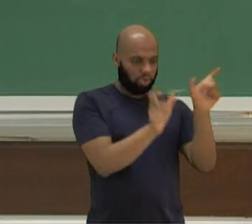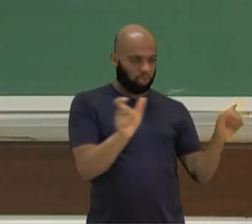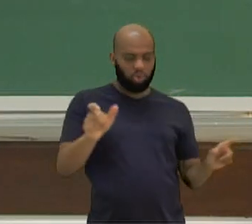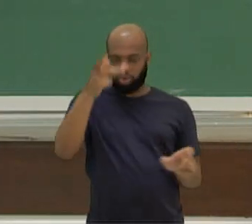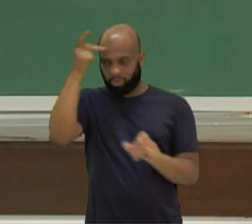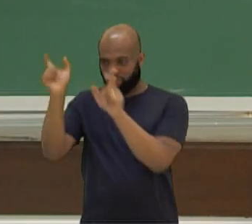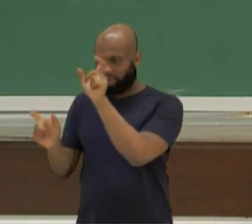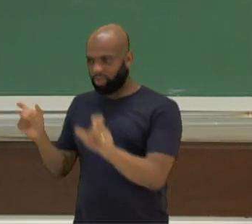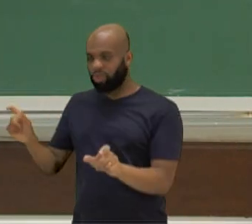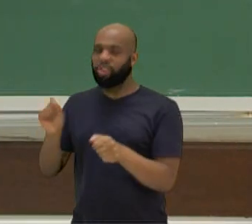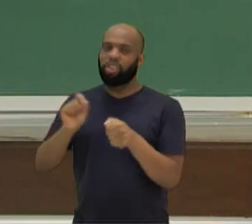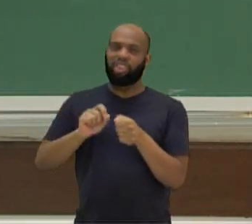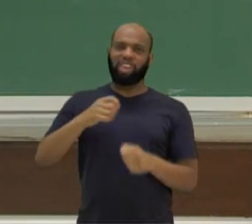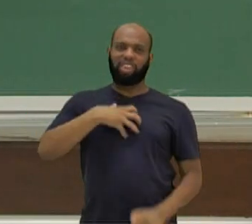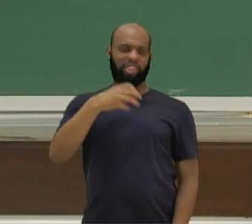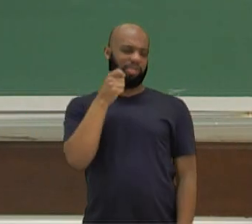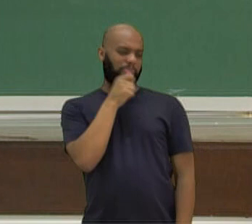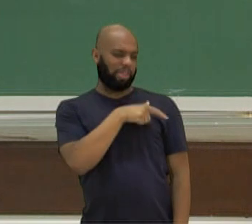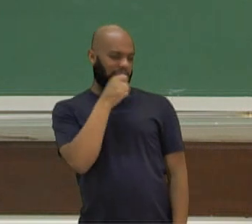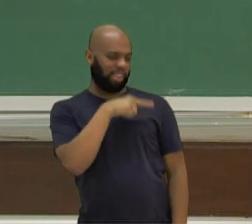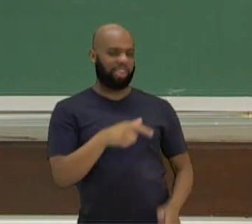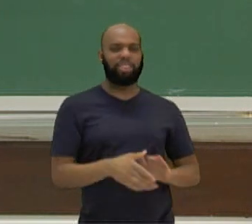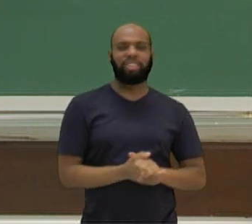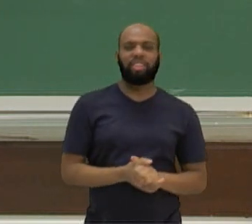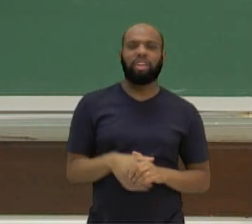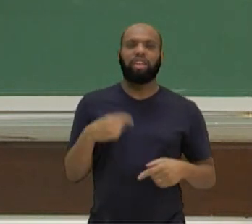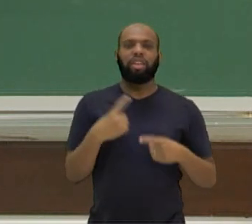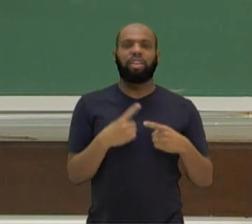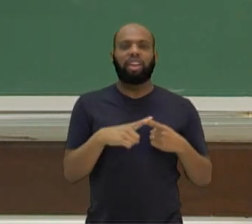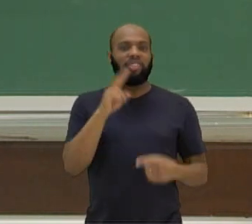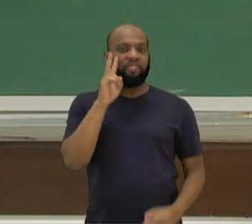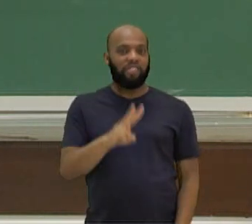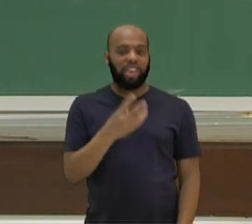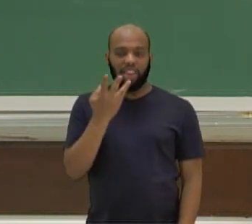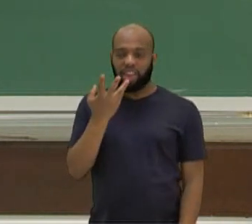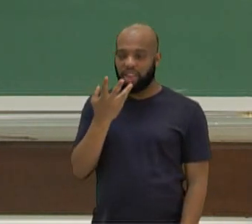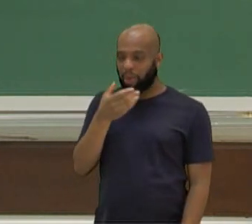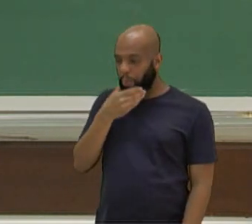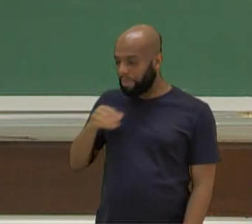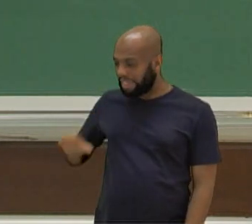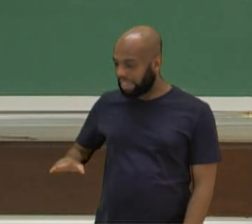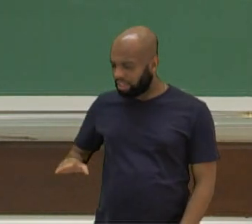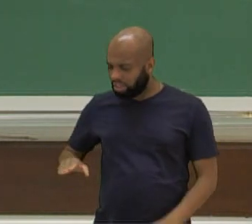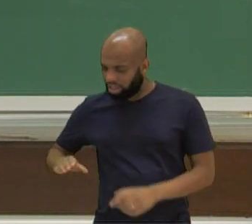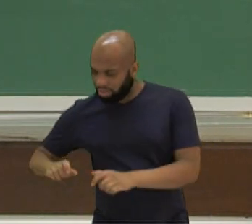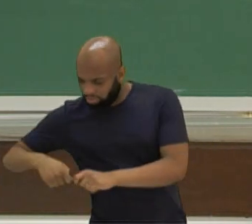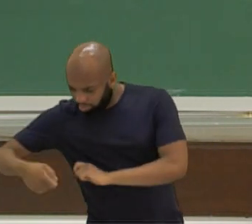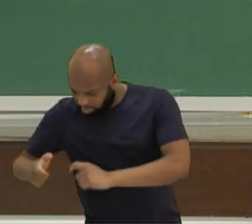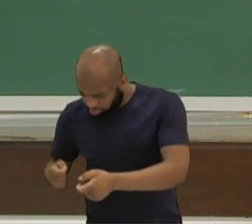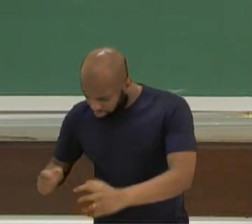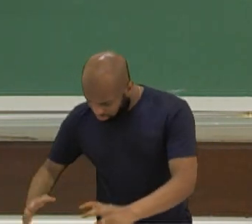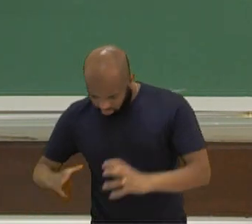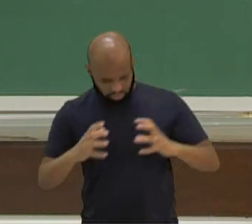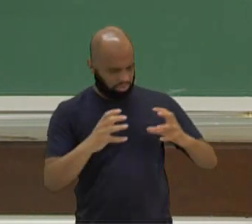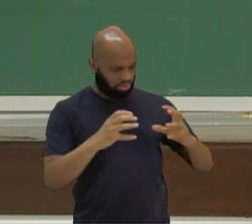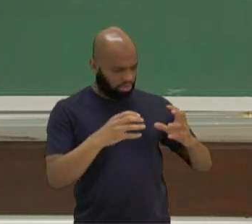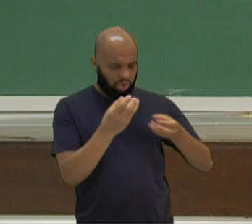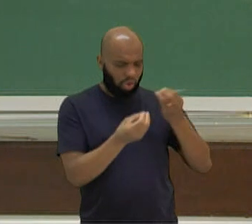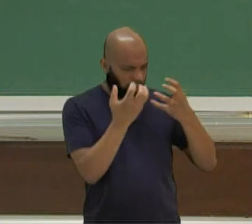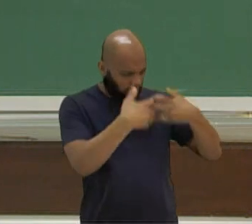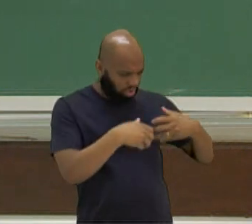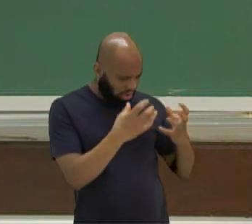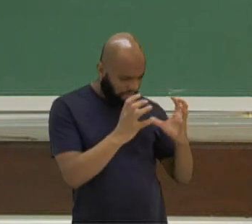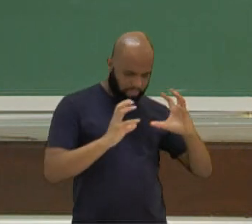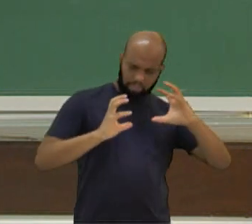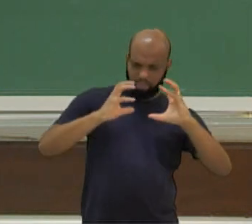muito bem-humorada ali. Vocês veem, por exemplo, que o menino, ele fica procurando para ligar a bola. É uma coisa